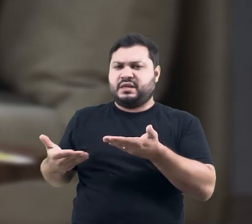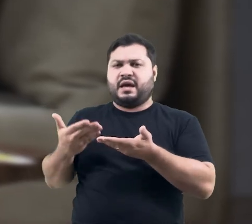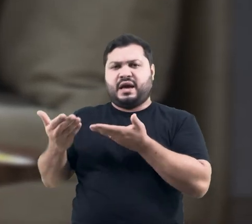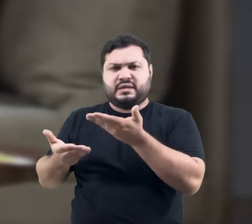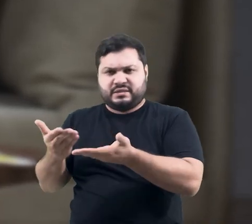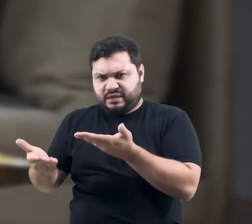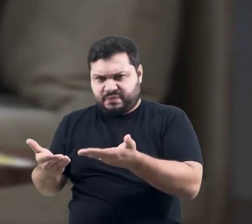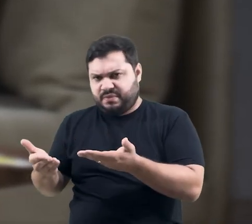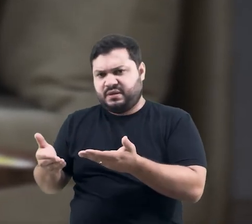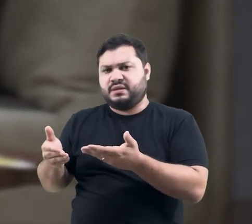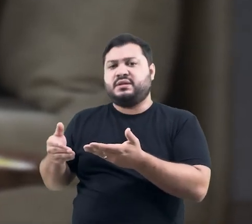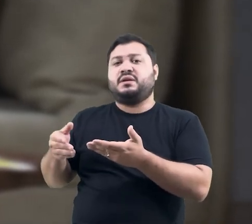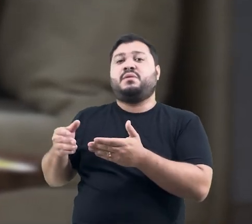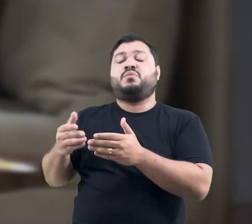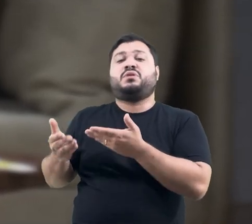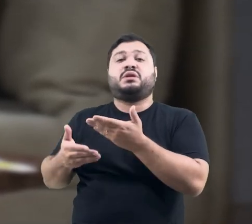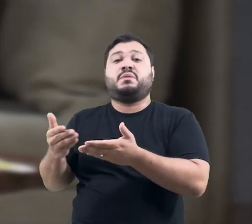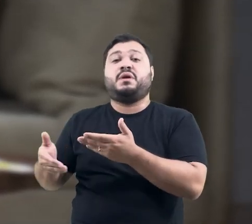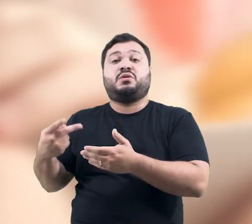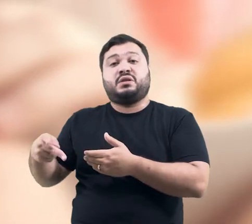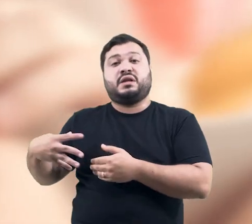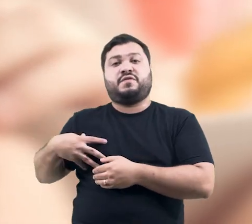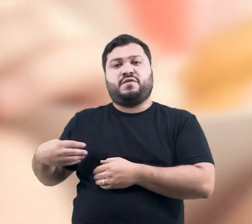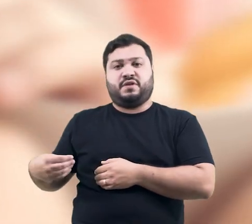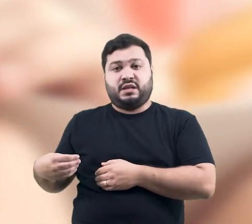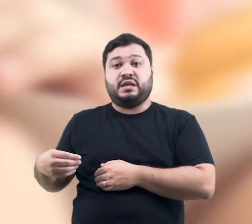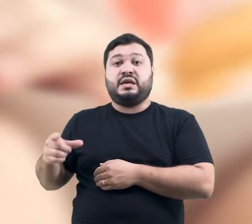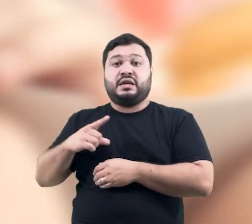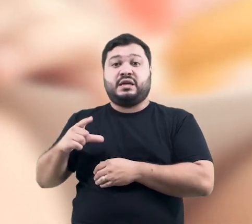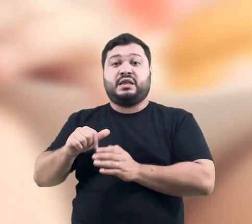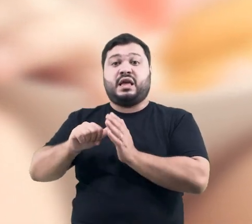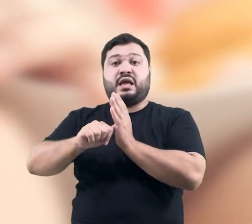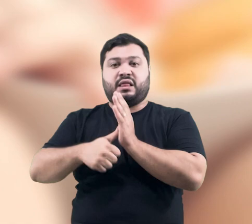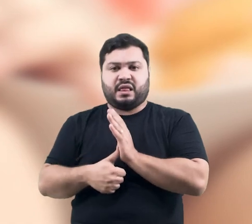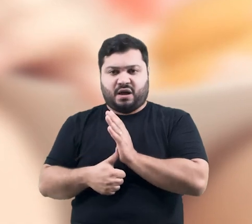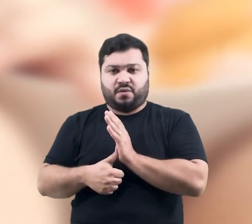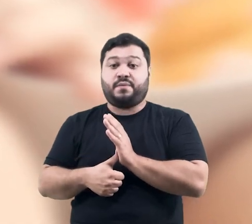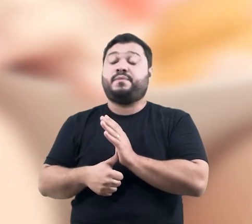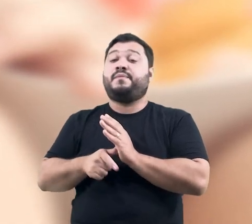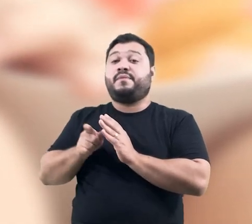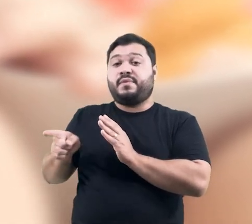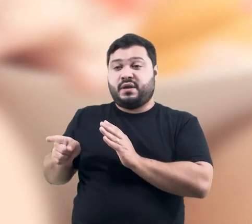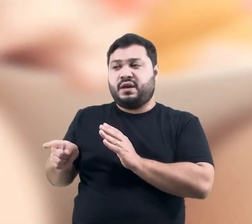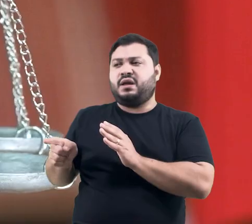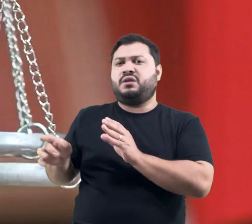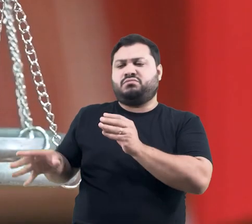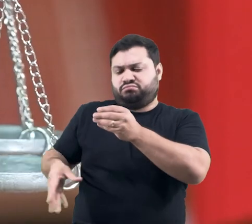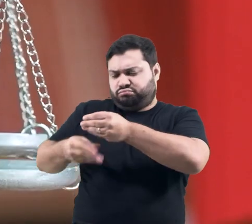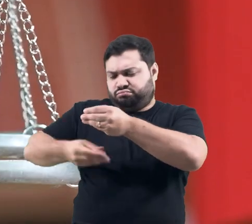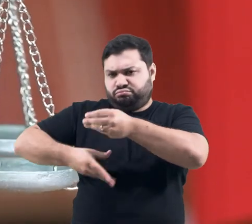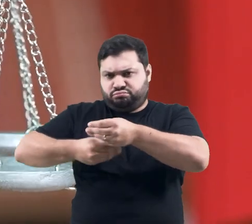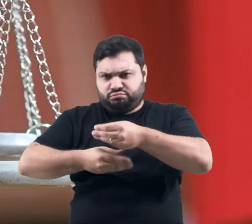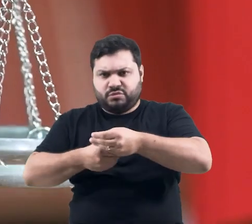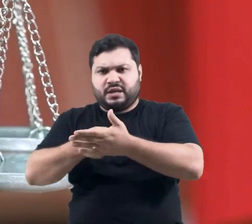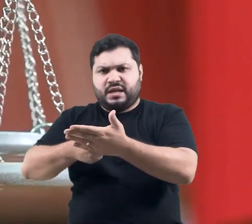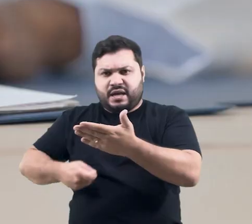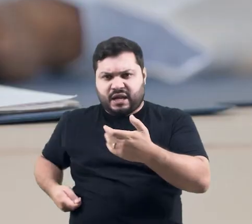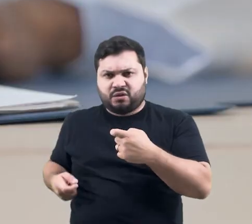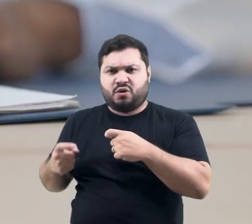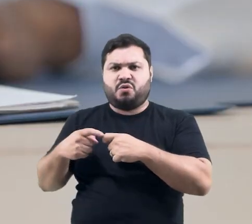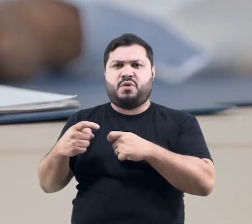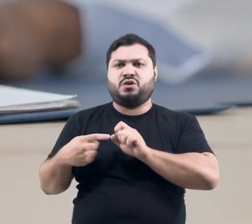são oferecidas as terapias necessárias para o tratamento de sua filha, que tem síndrome de Down. Ele juntou ao